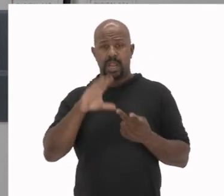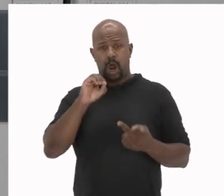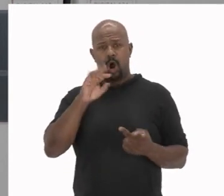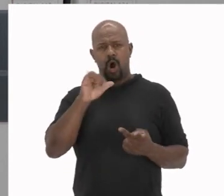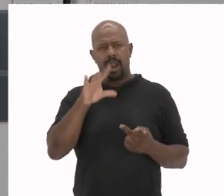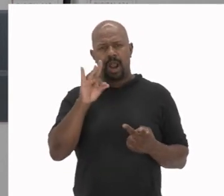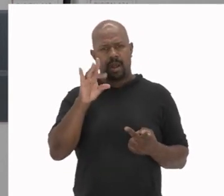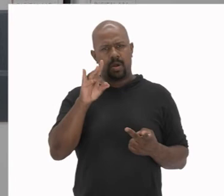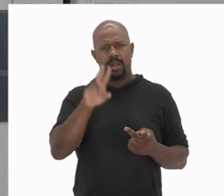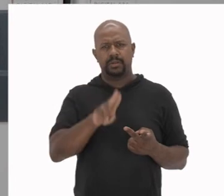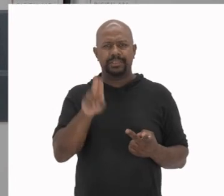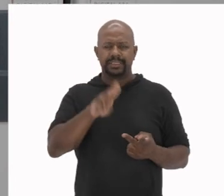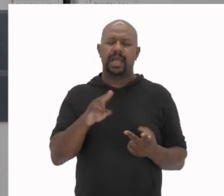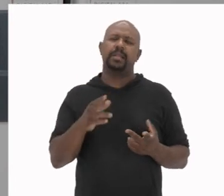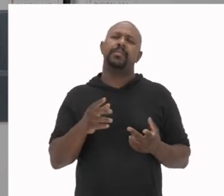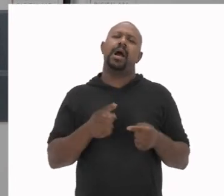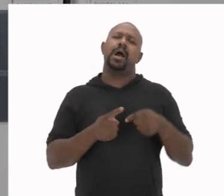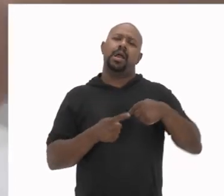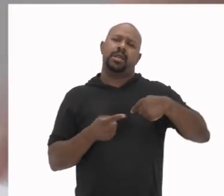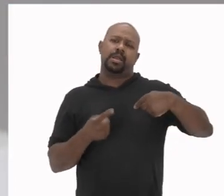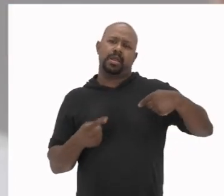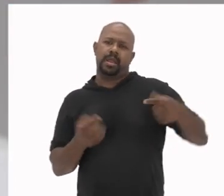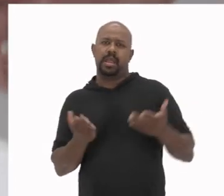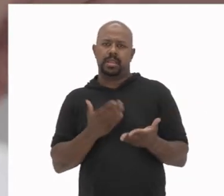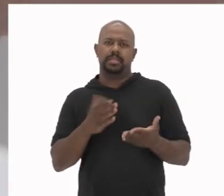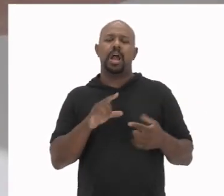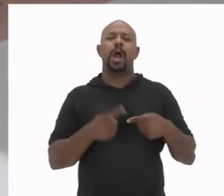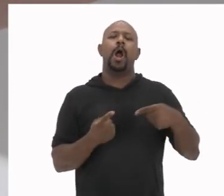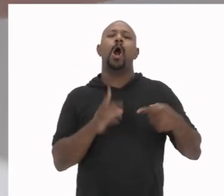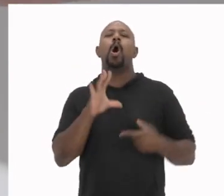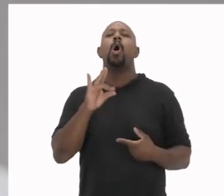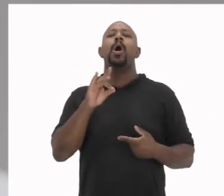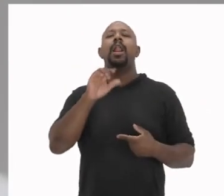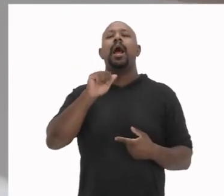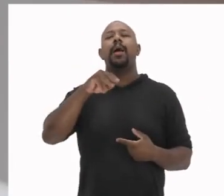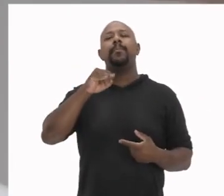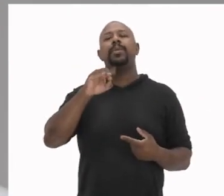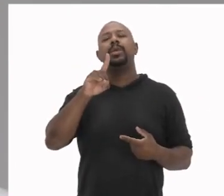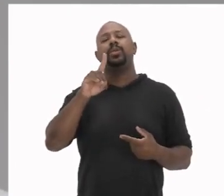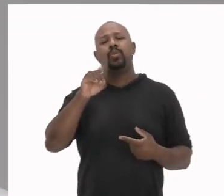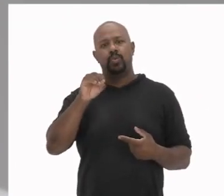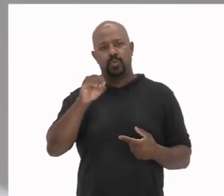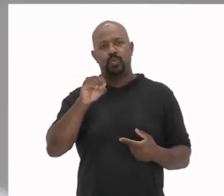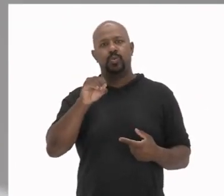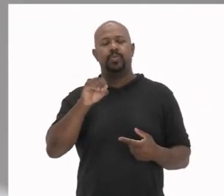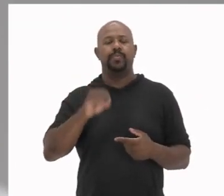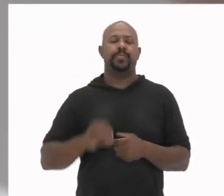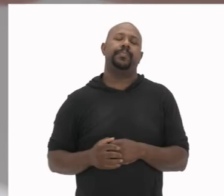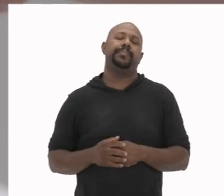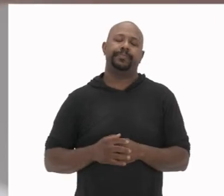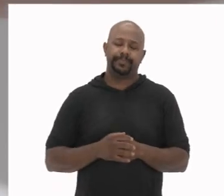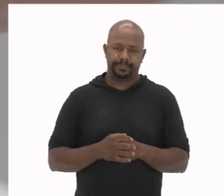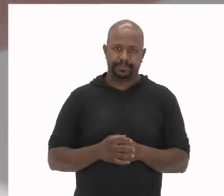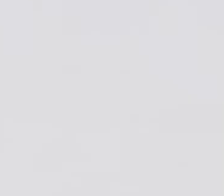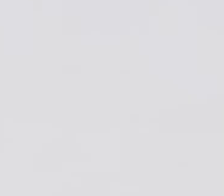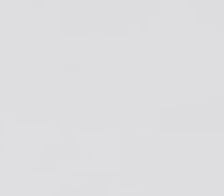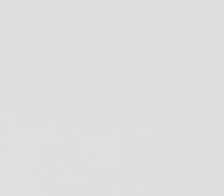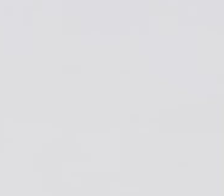utilizada para alguns tipos de encadernação é a cola de amido, tá? De pH